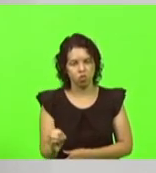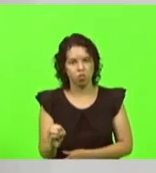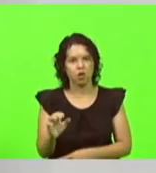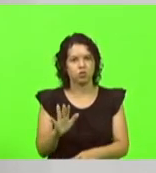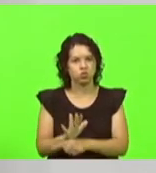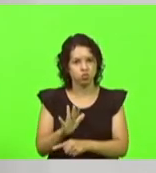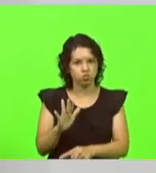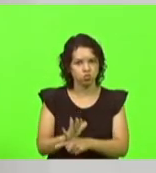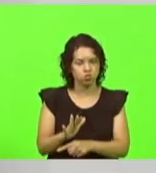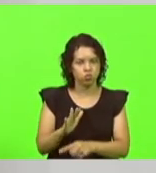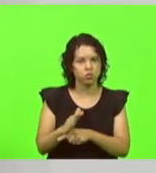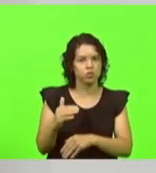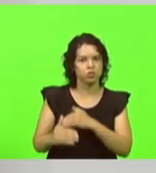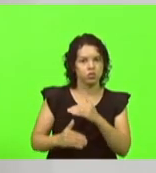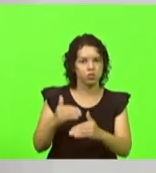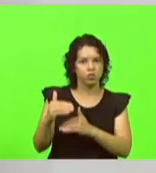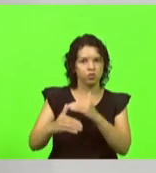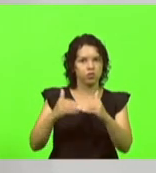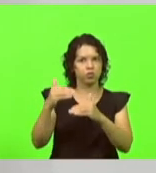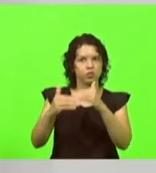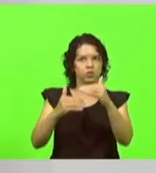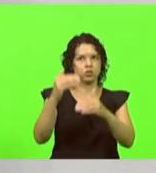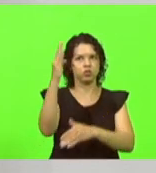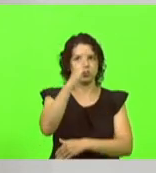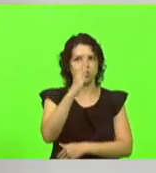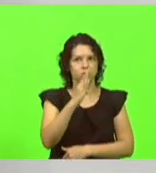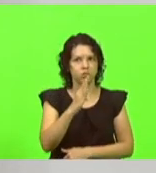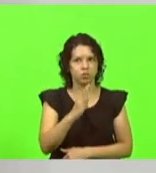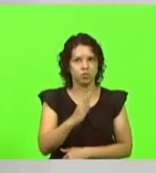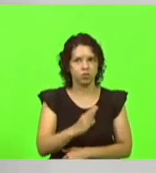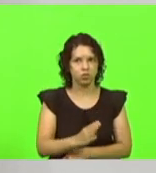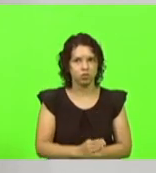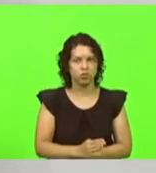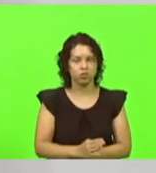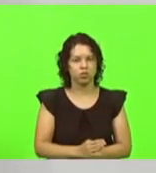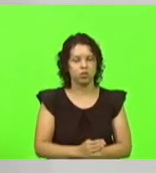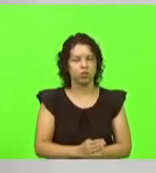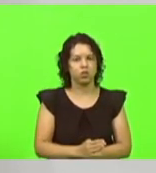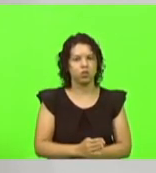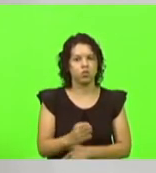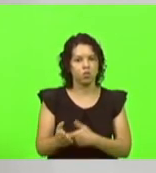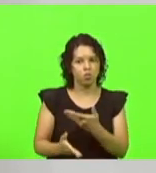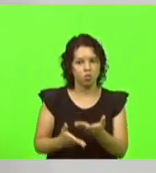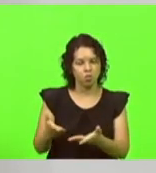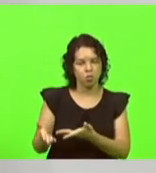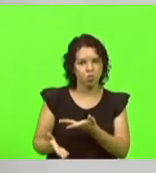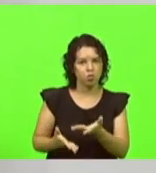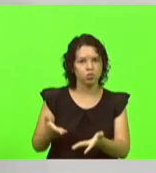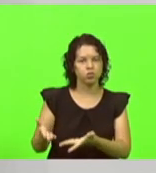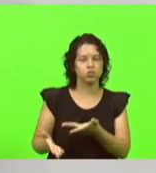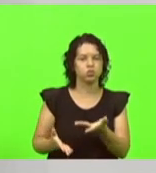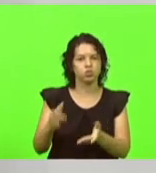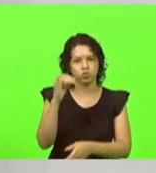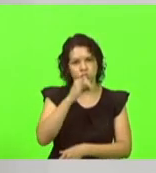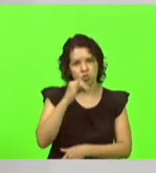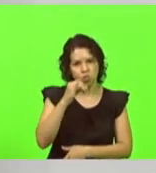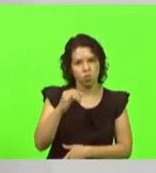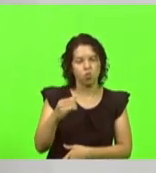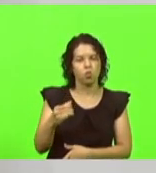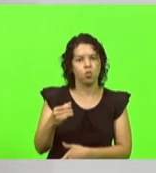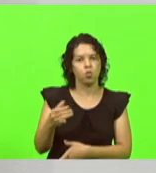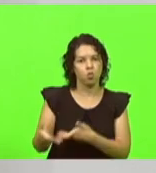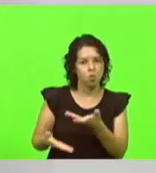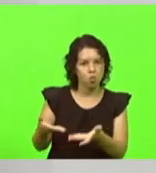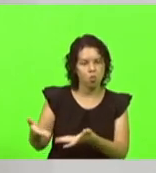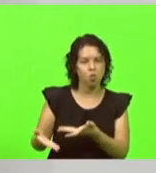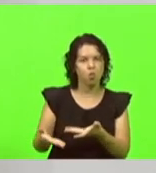desenvolvimento desse país na questão da suinocultura. Se o Brasil é o que é, se Santa Catarina é o que